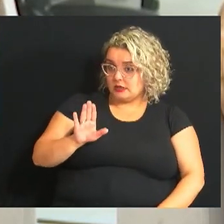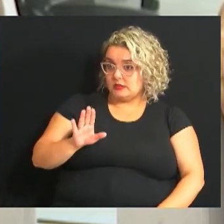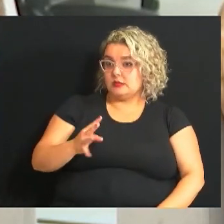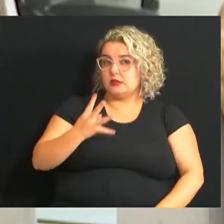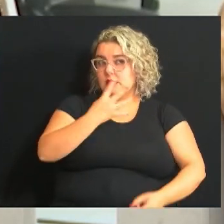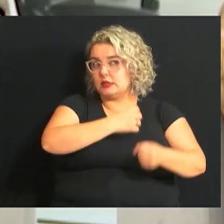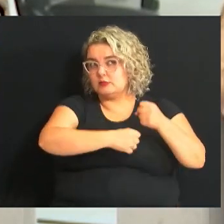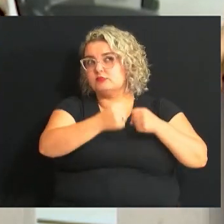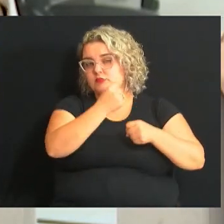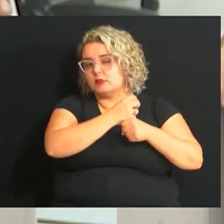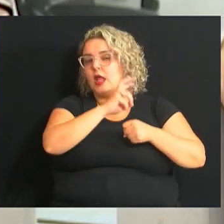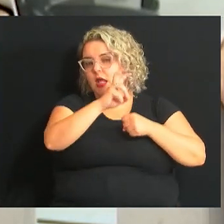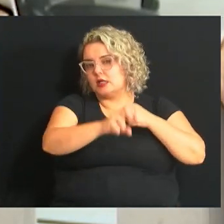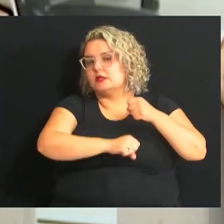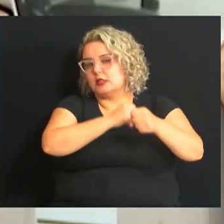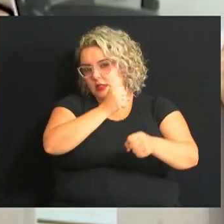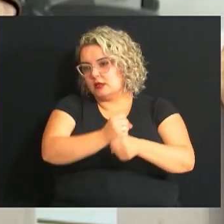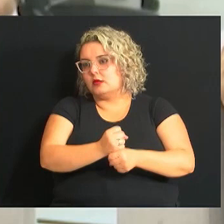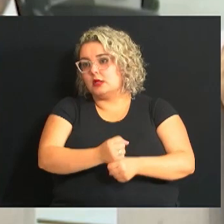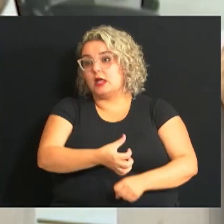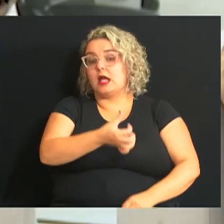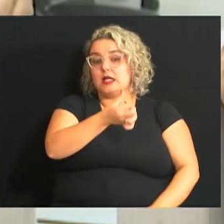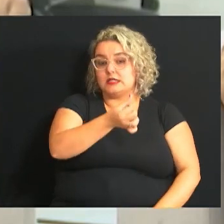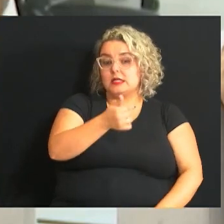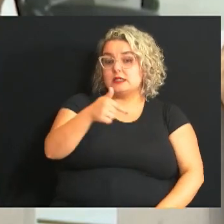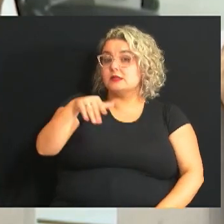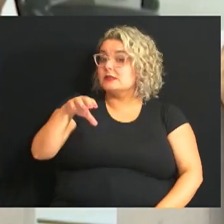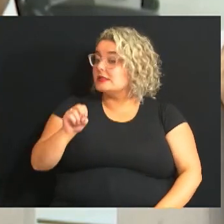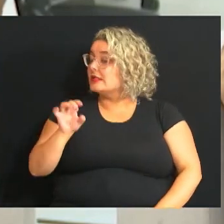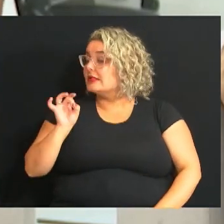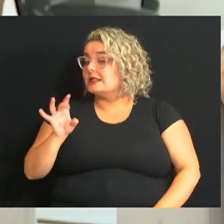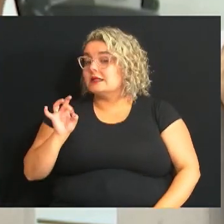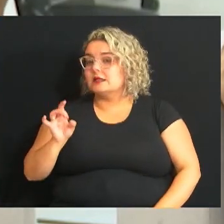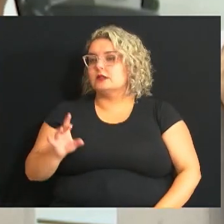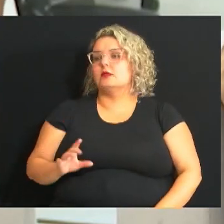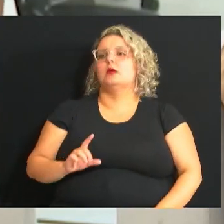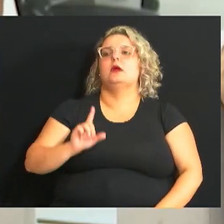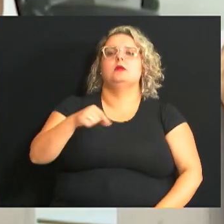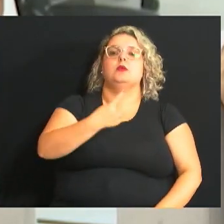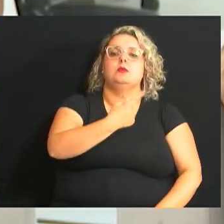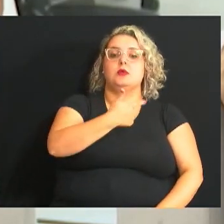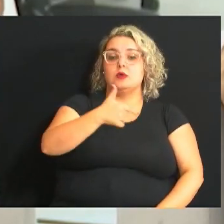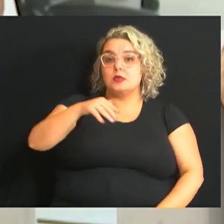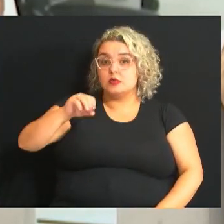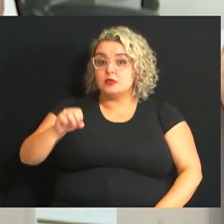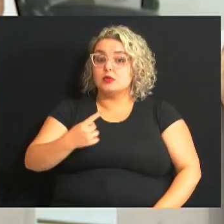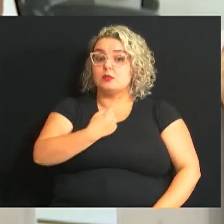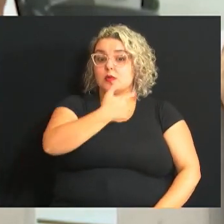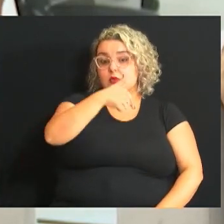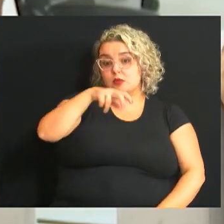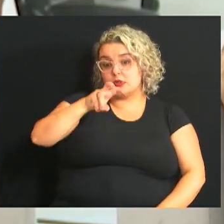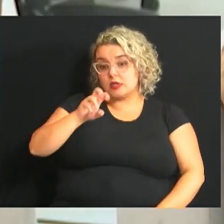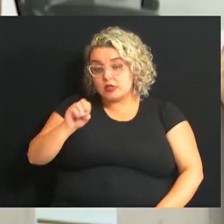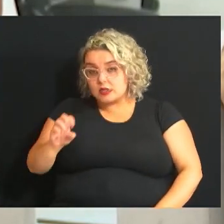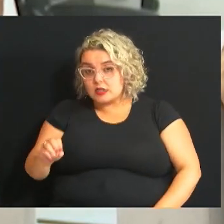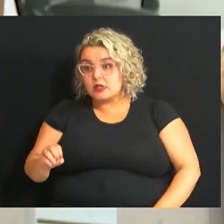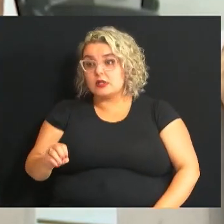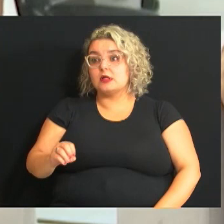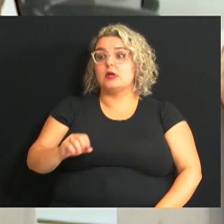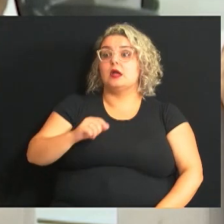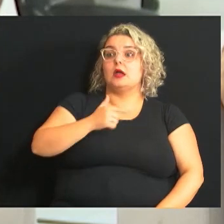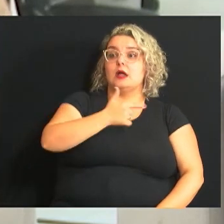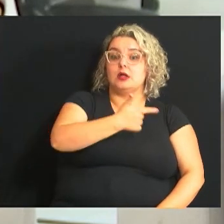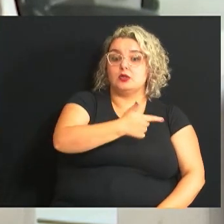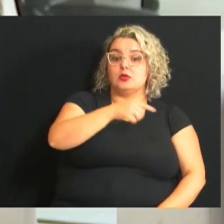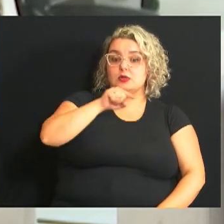anos, foram 670 candidatos, aí passamos para 1.200, 1.500, aí 2.800 e